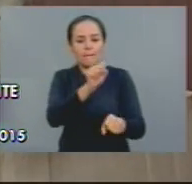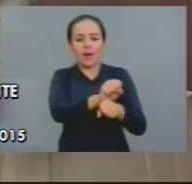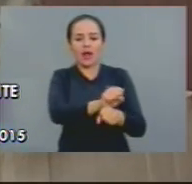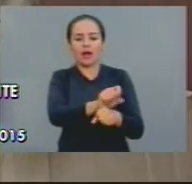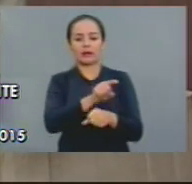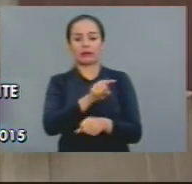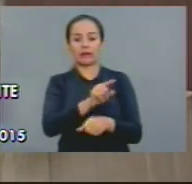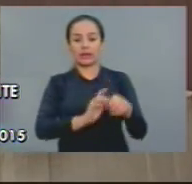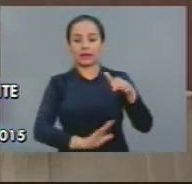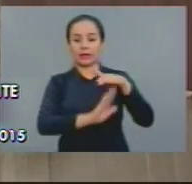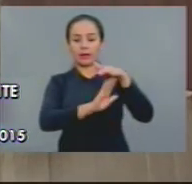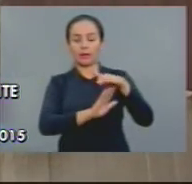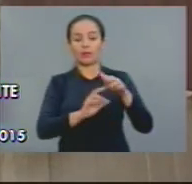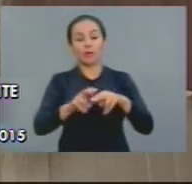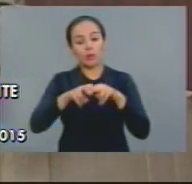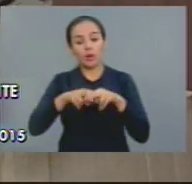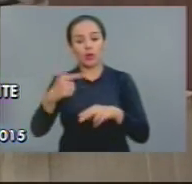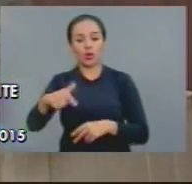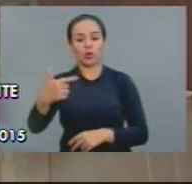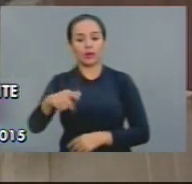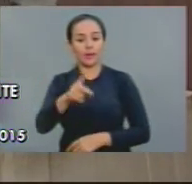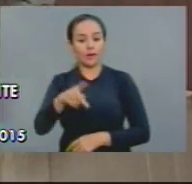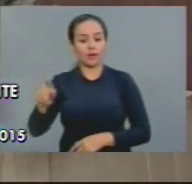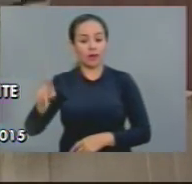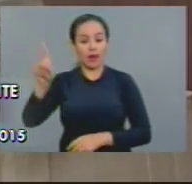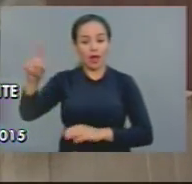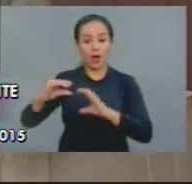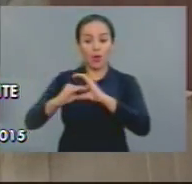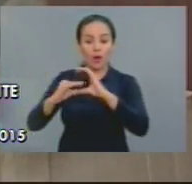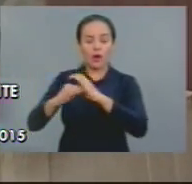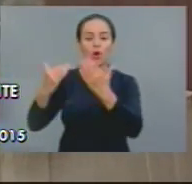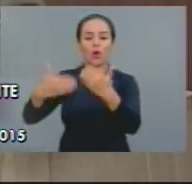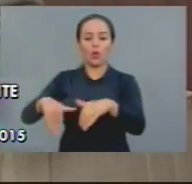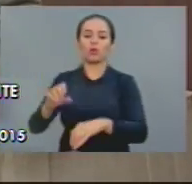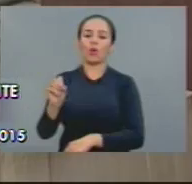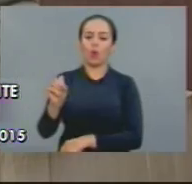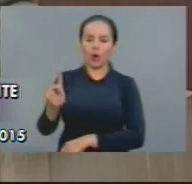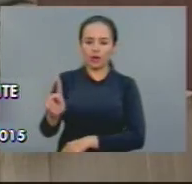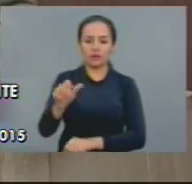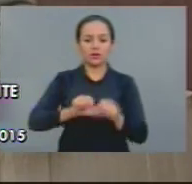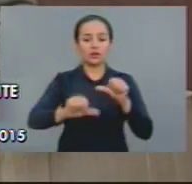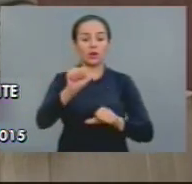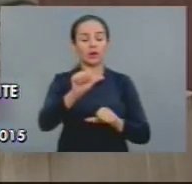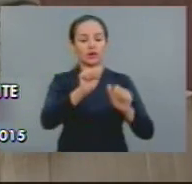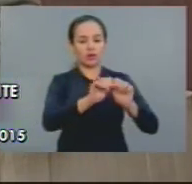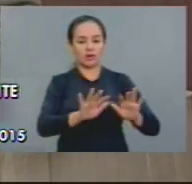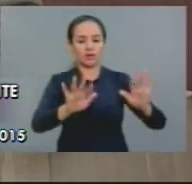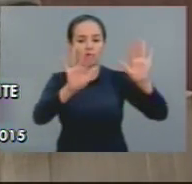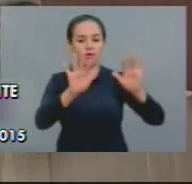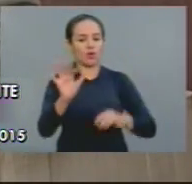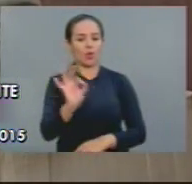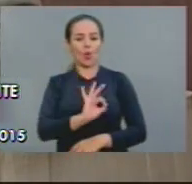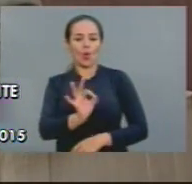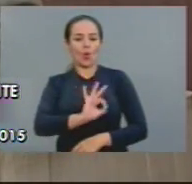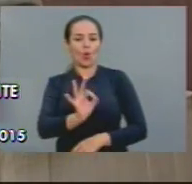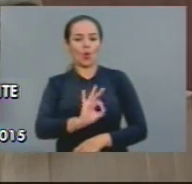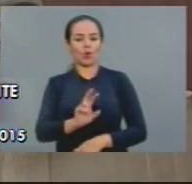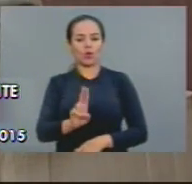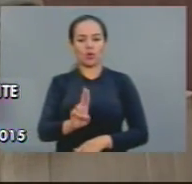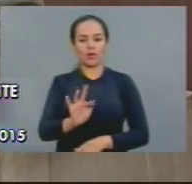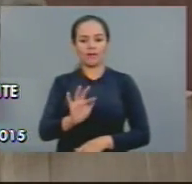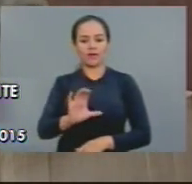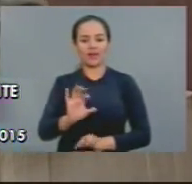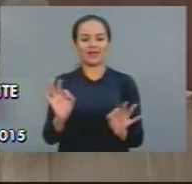agora, só a UES fez o seu concurso. Pasmem, cearenses. Pasmem,